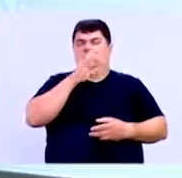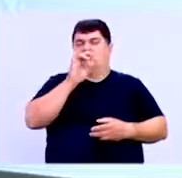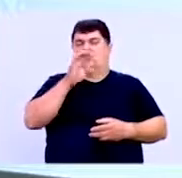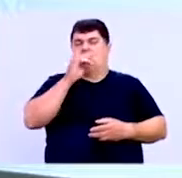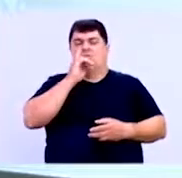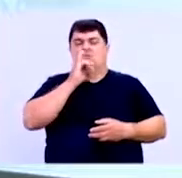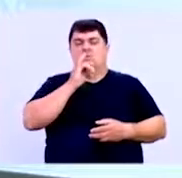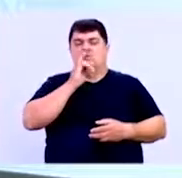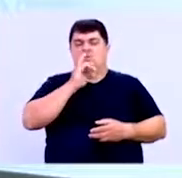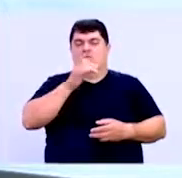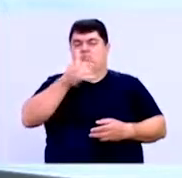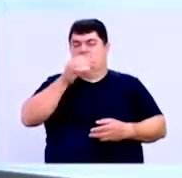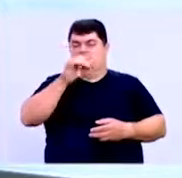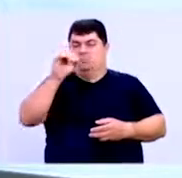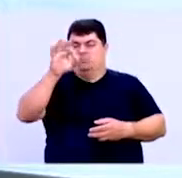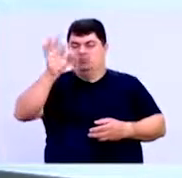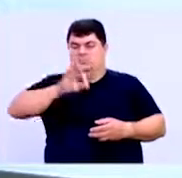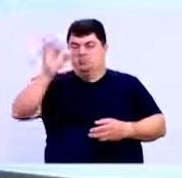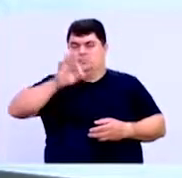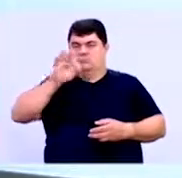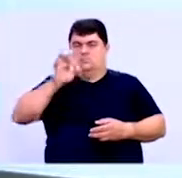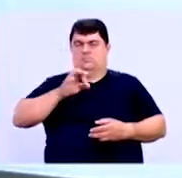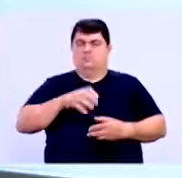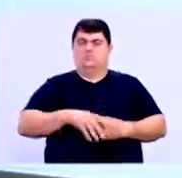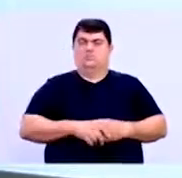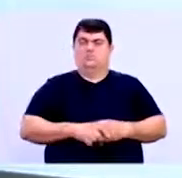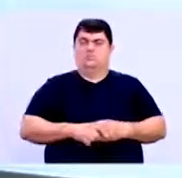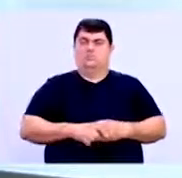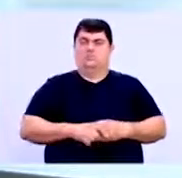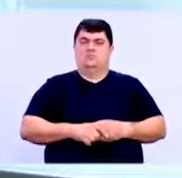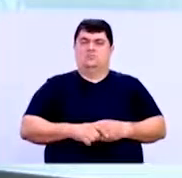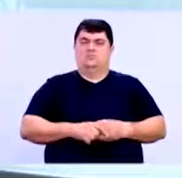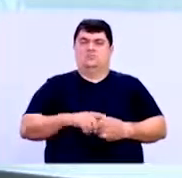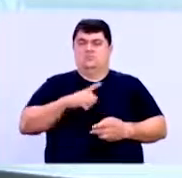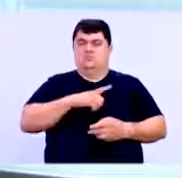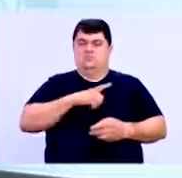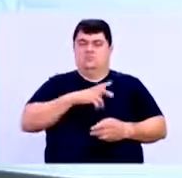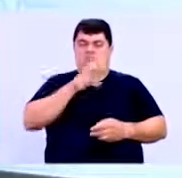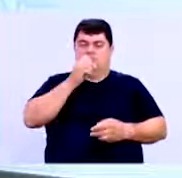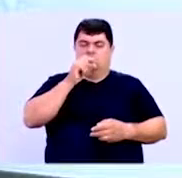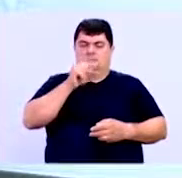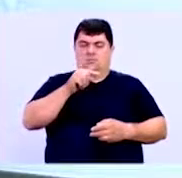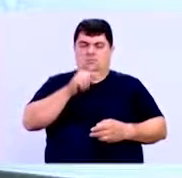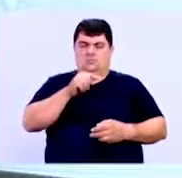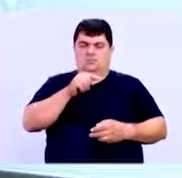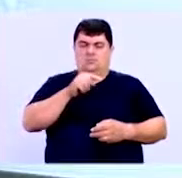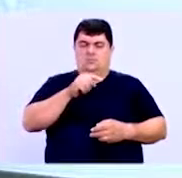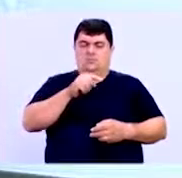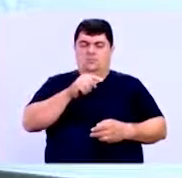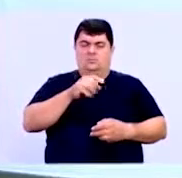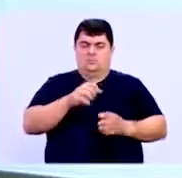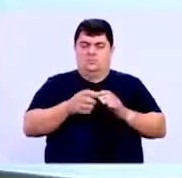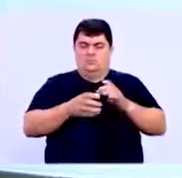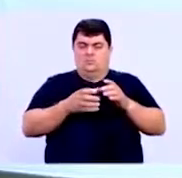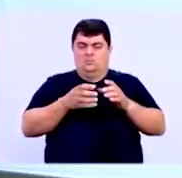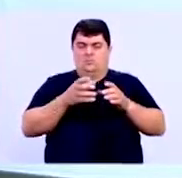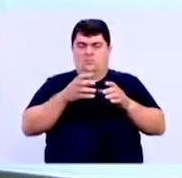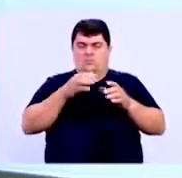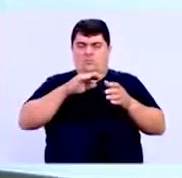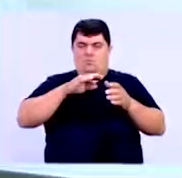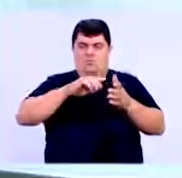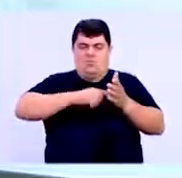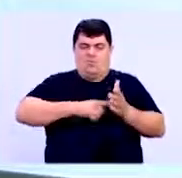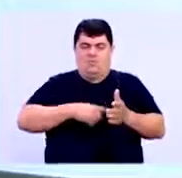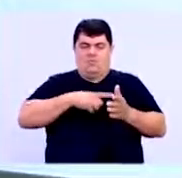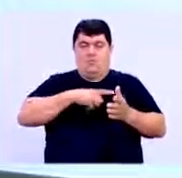um entendimento rápido e fácil. Então quando eu passei, professora, os seus R$ 5.000 na maquineta, eu já